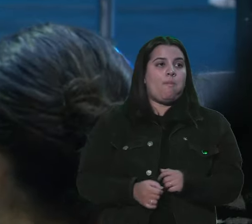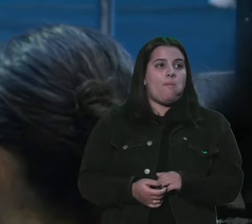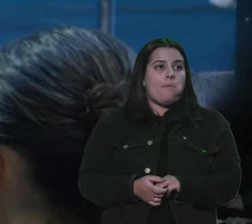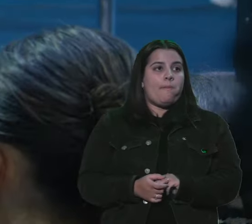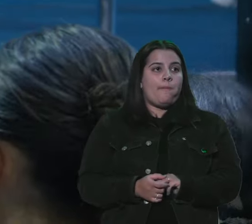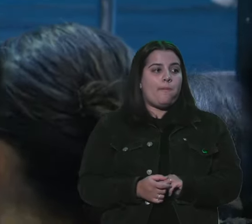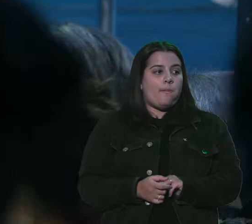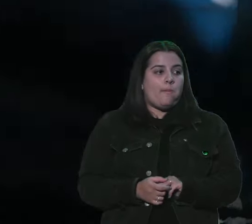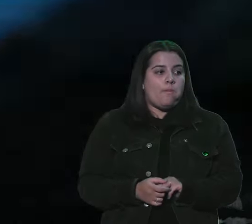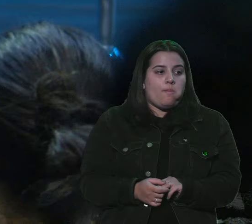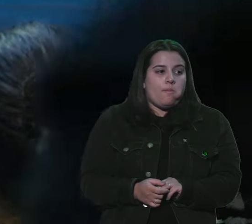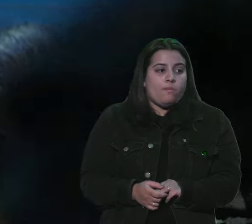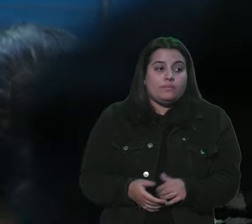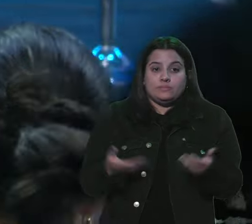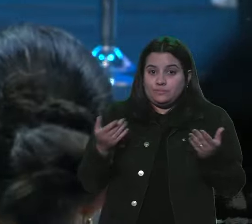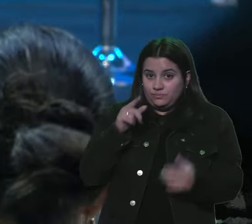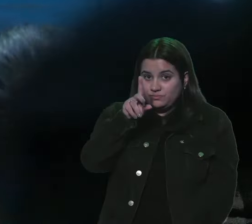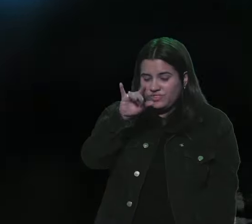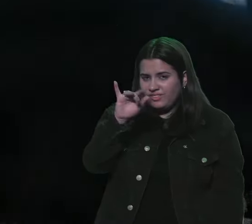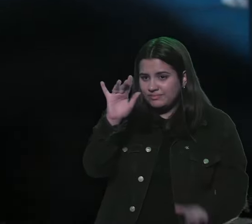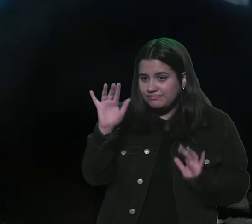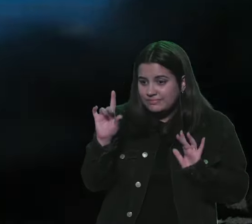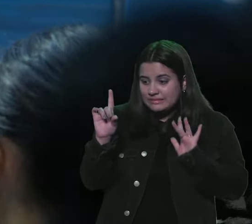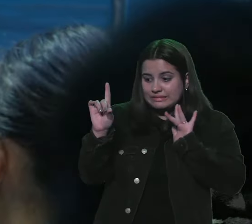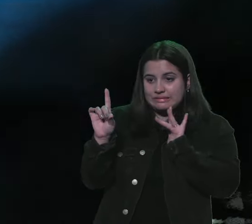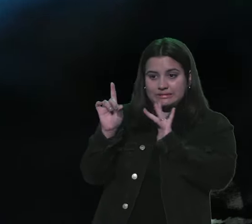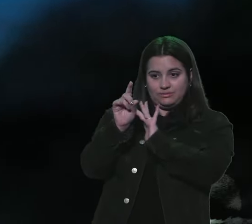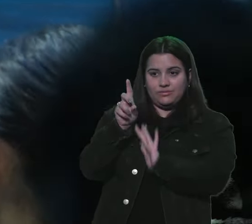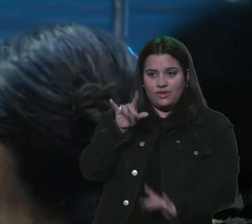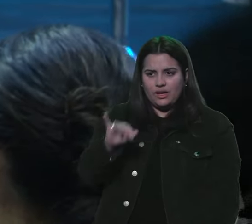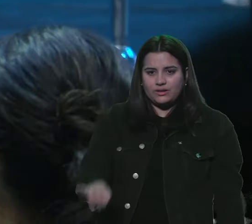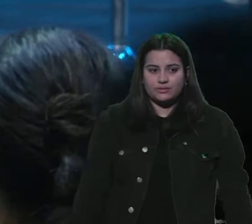vai encostar em Jesus hoje?